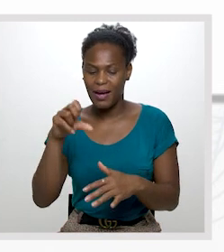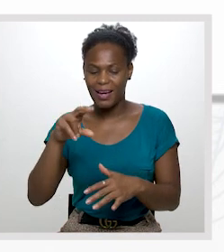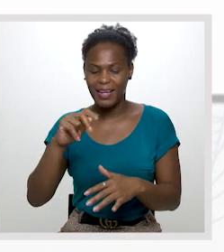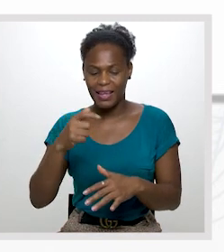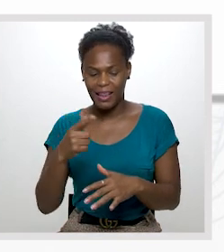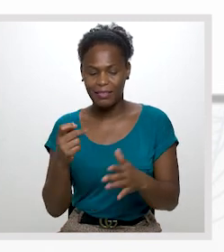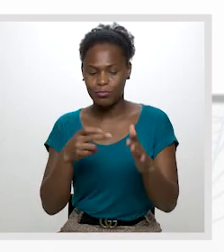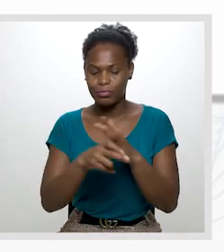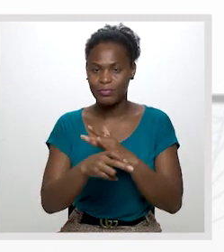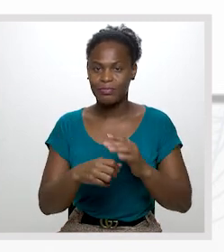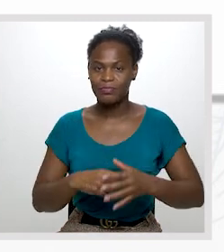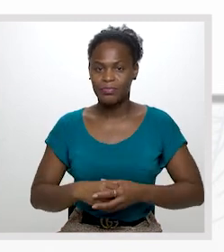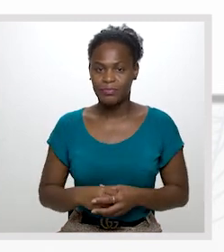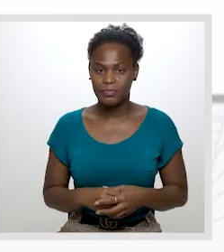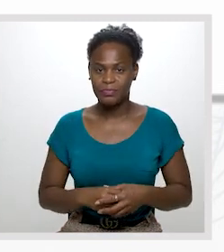um paquete entrando.